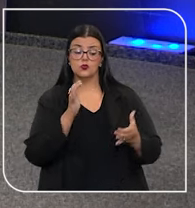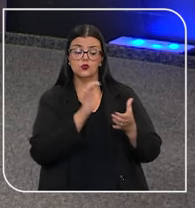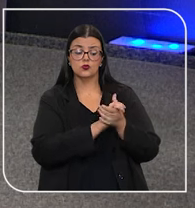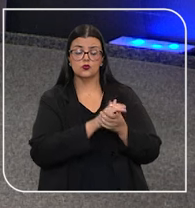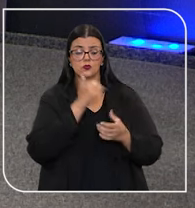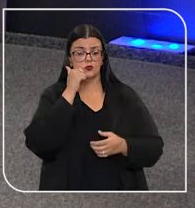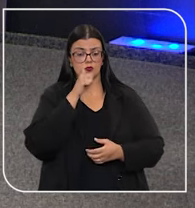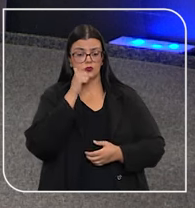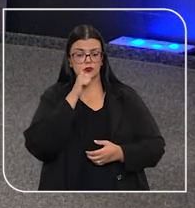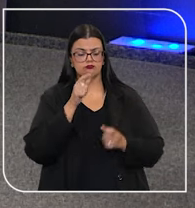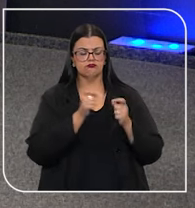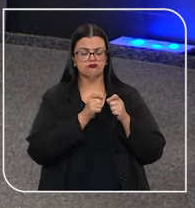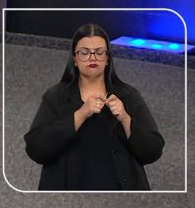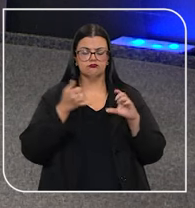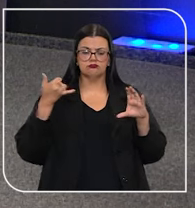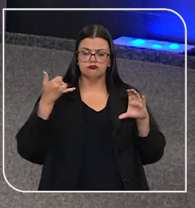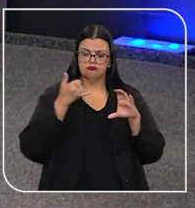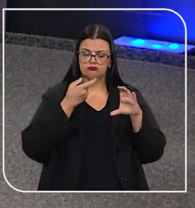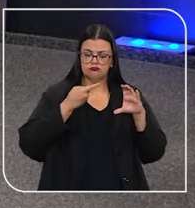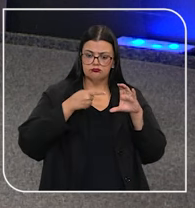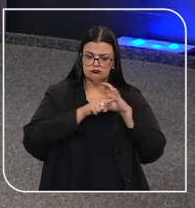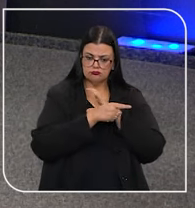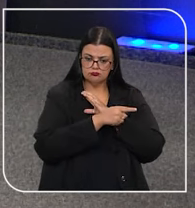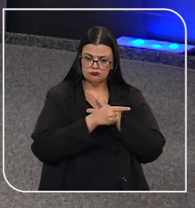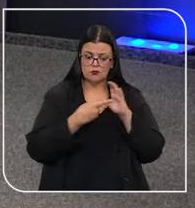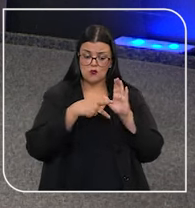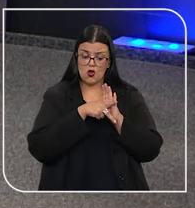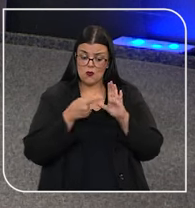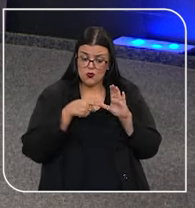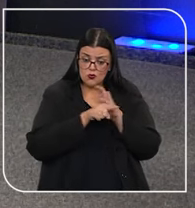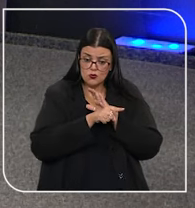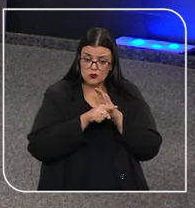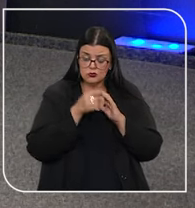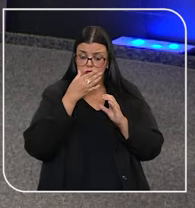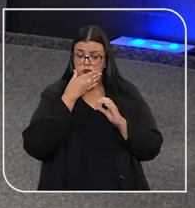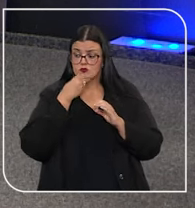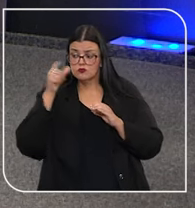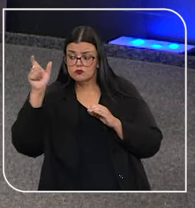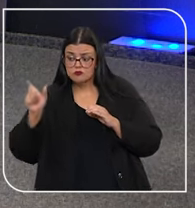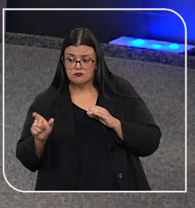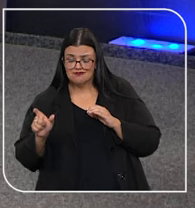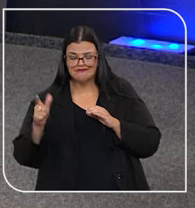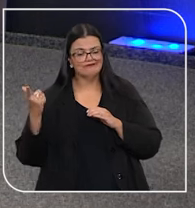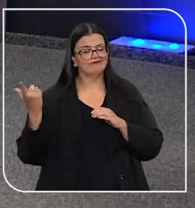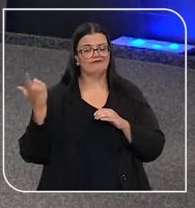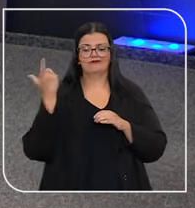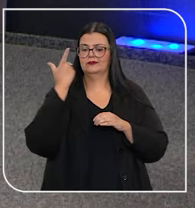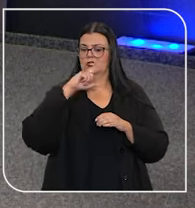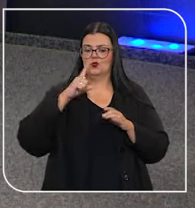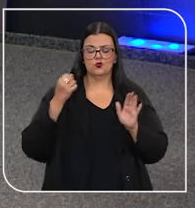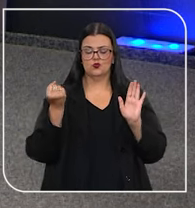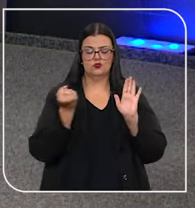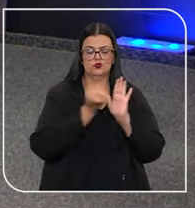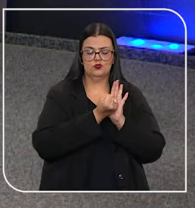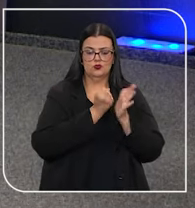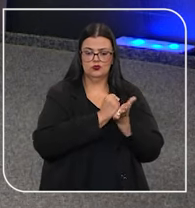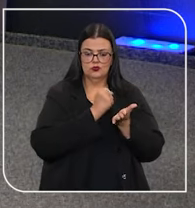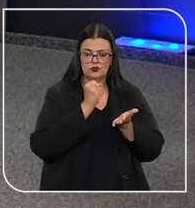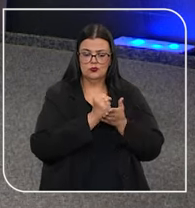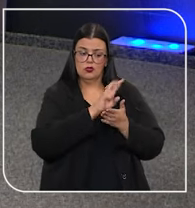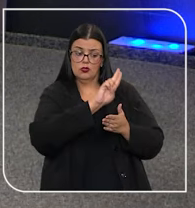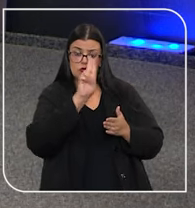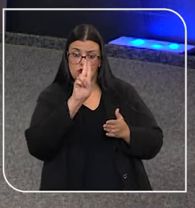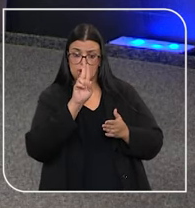duas mulheres realizou inseminação artificial caseira com o semem de um doador como não conseguiram registrar a